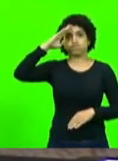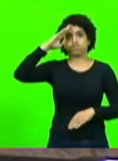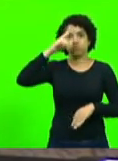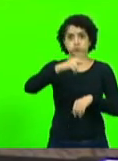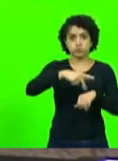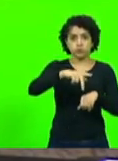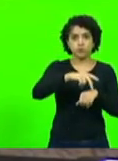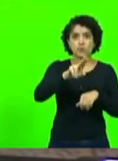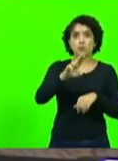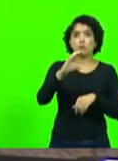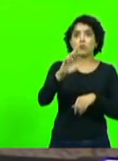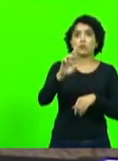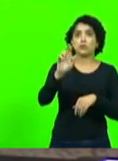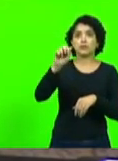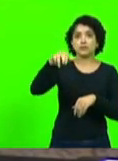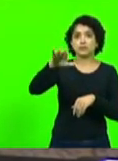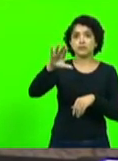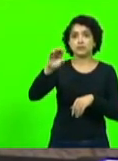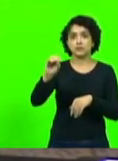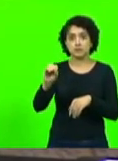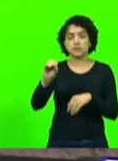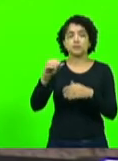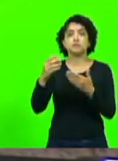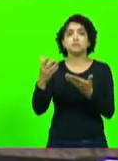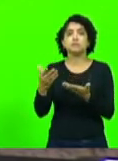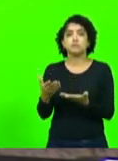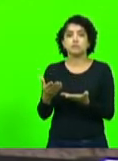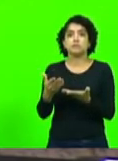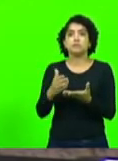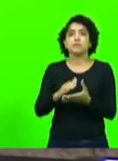tombaram na batalha.